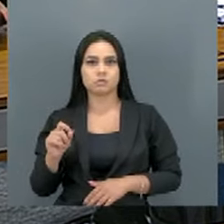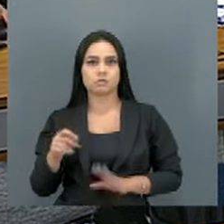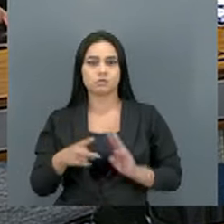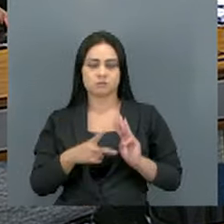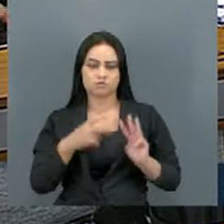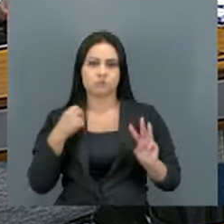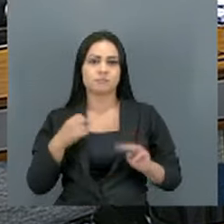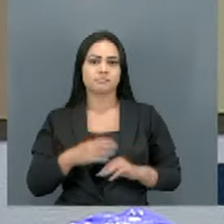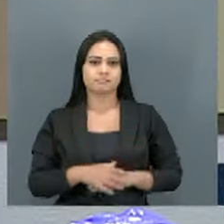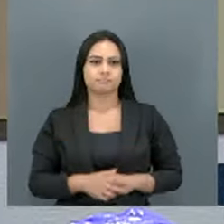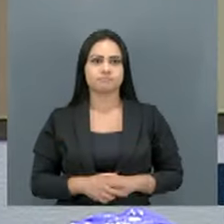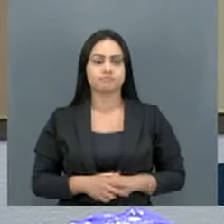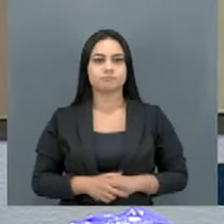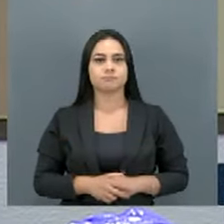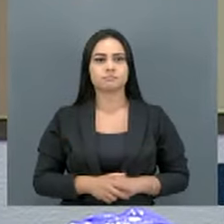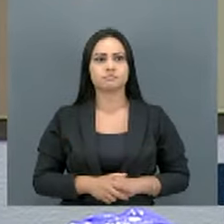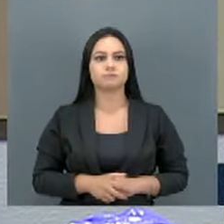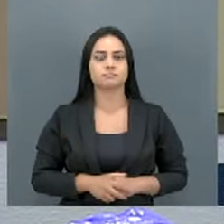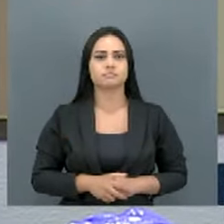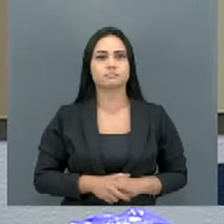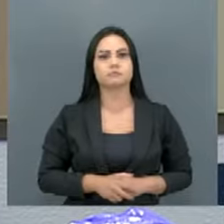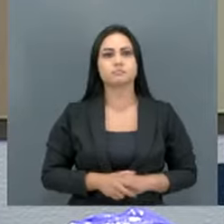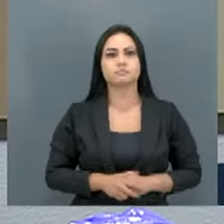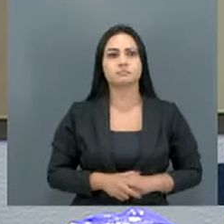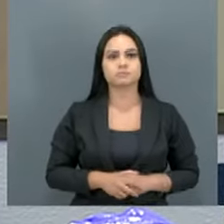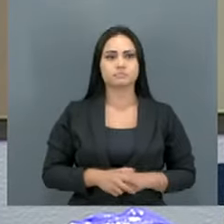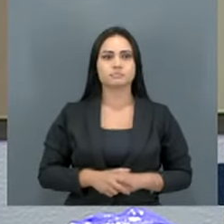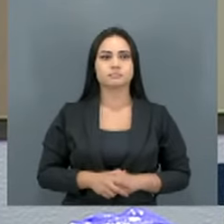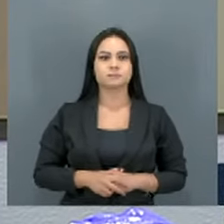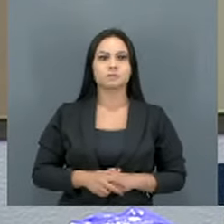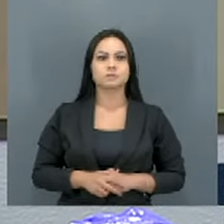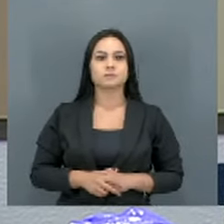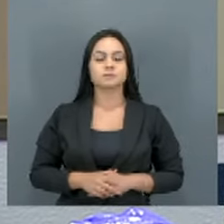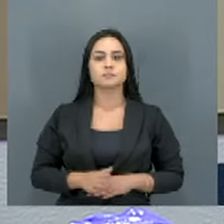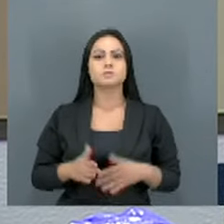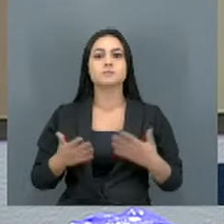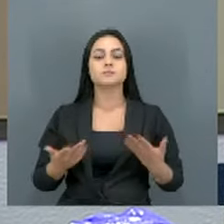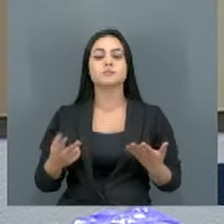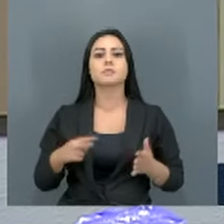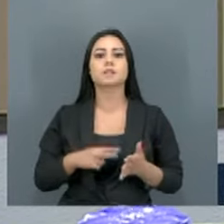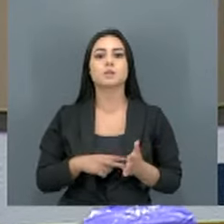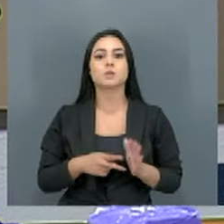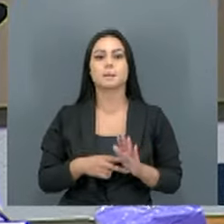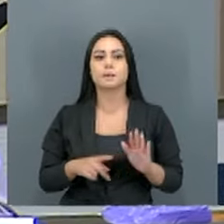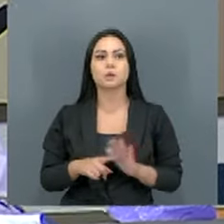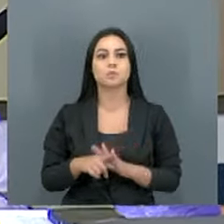indígenas. Ou seja, sua pergunta que não precisa de tutela?